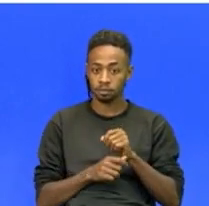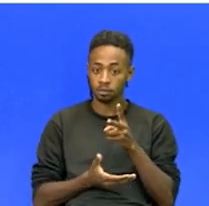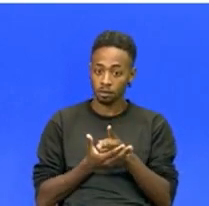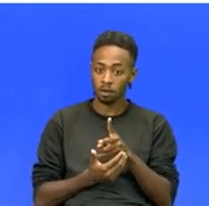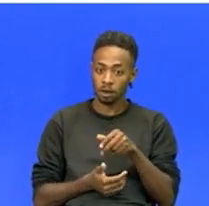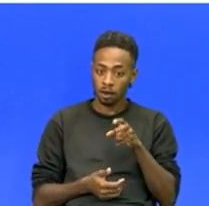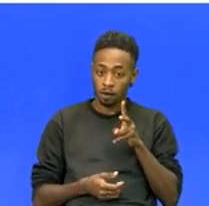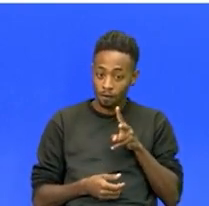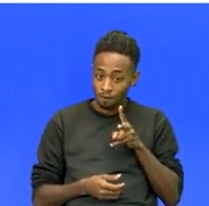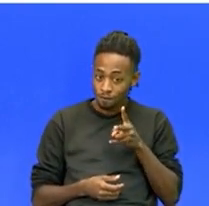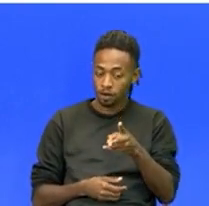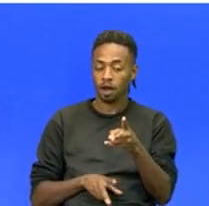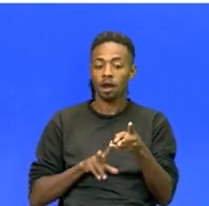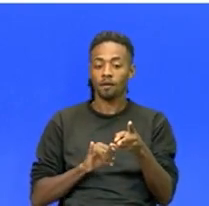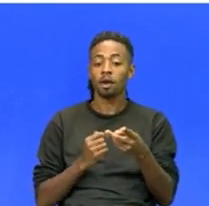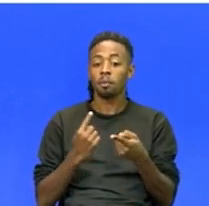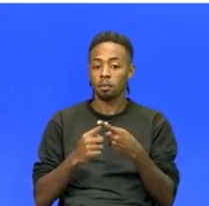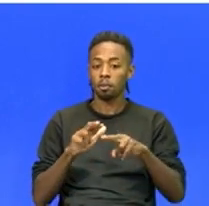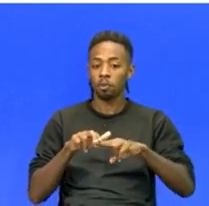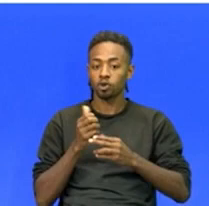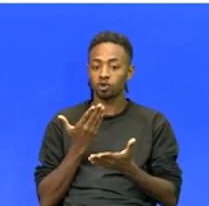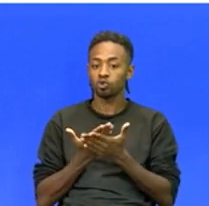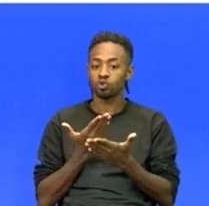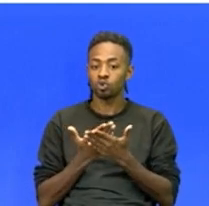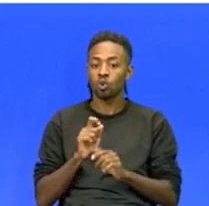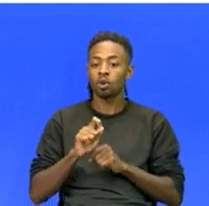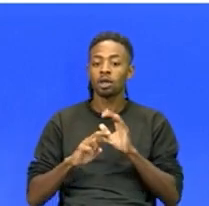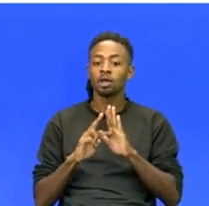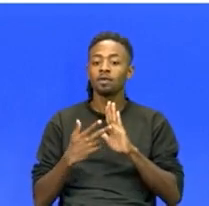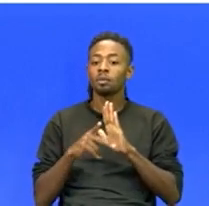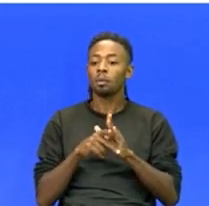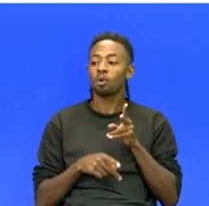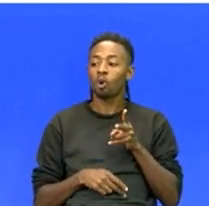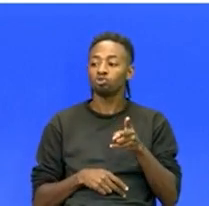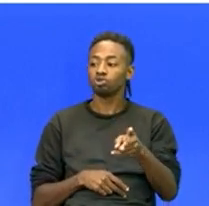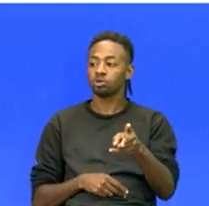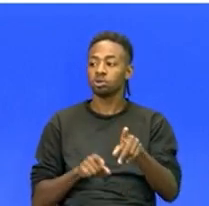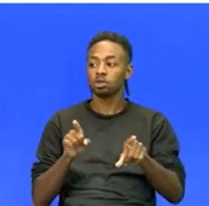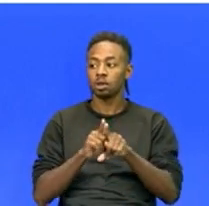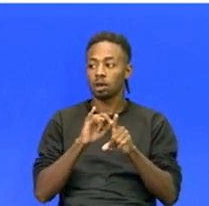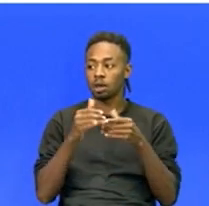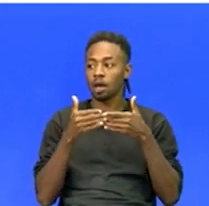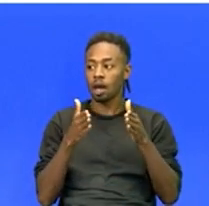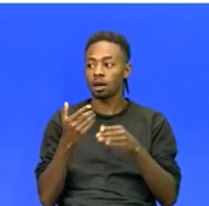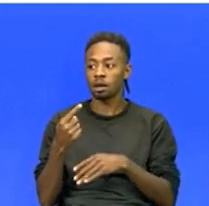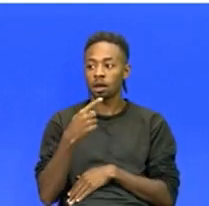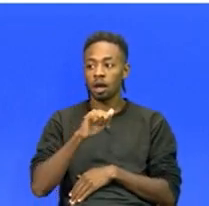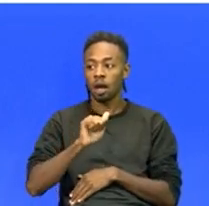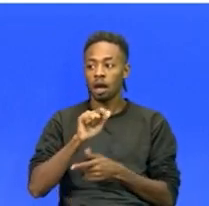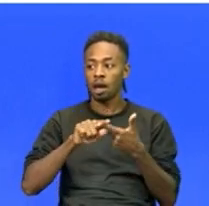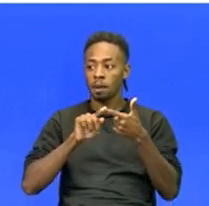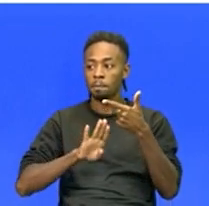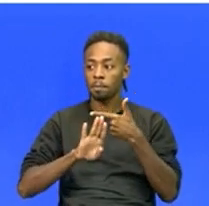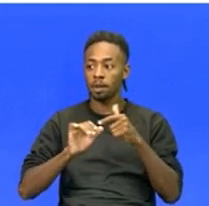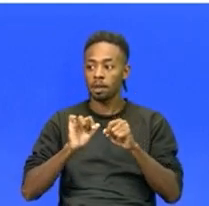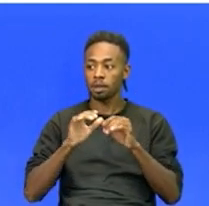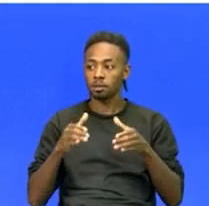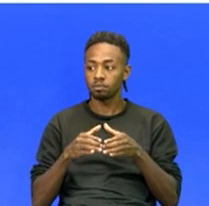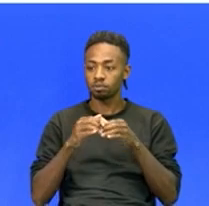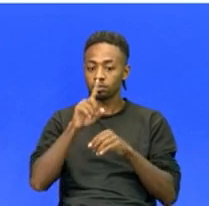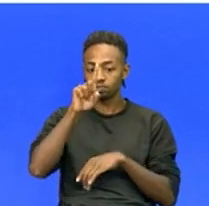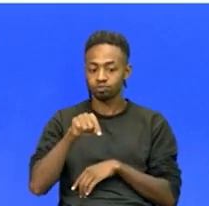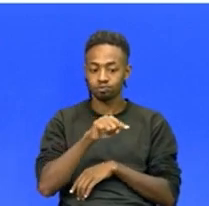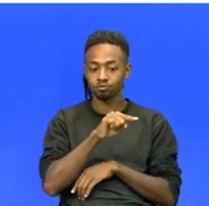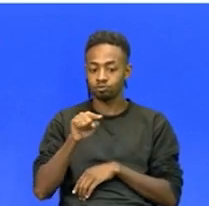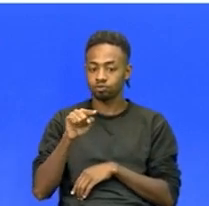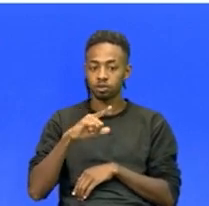são contínuas. Por isso que a gente estuda o que é continuidade. Em uma bola aberta de centro A e B, como é que fica então? Bom,